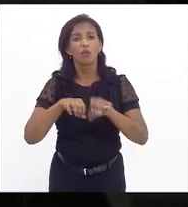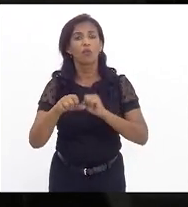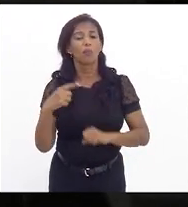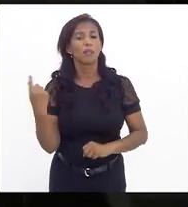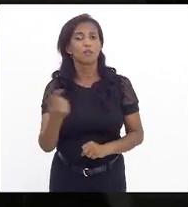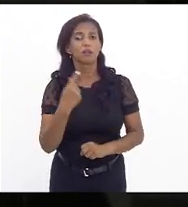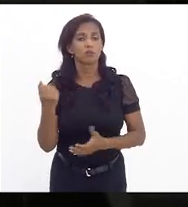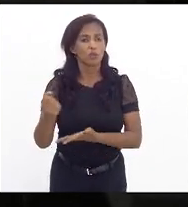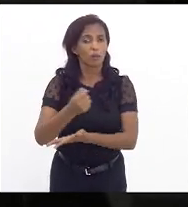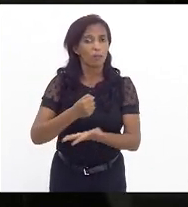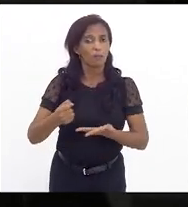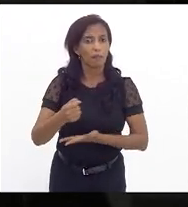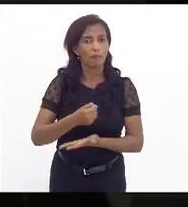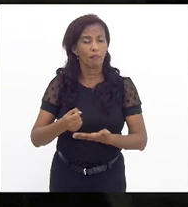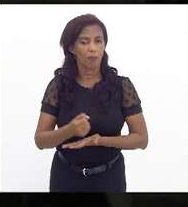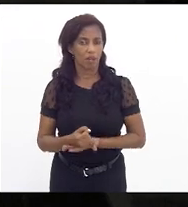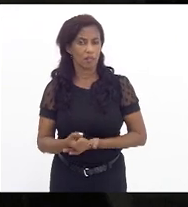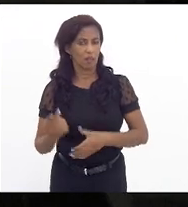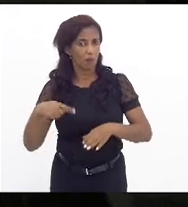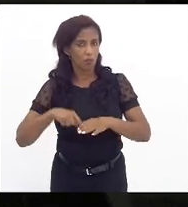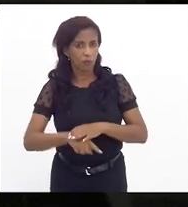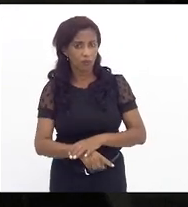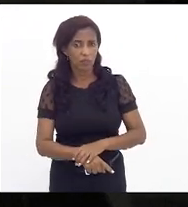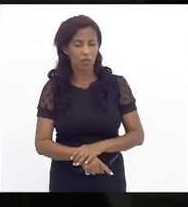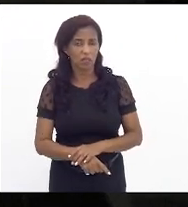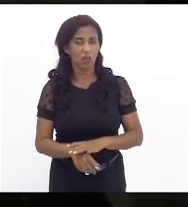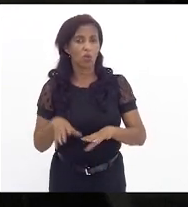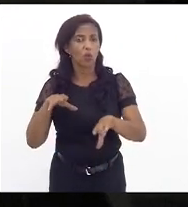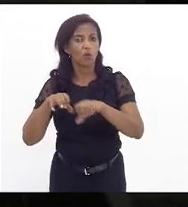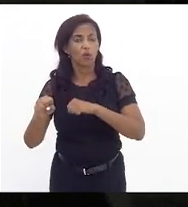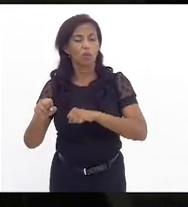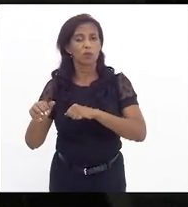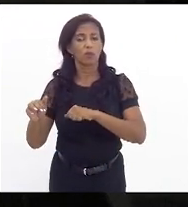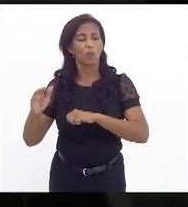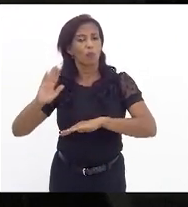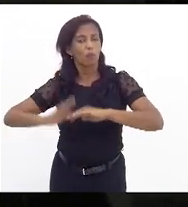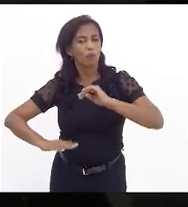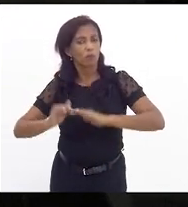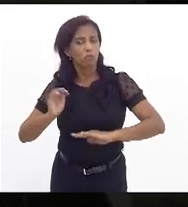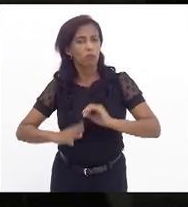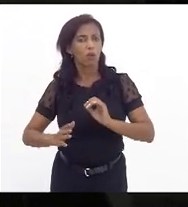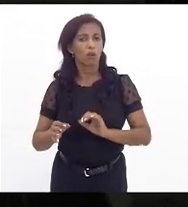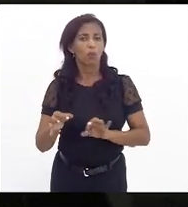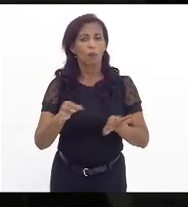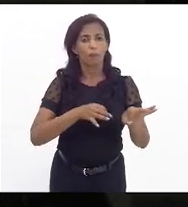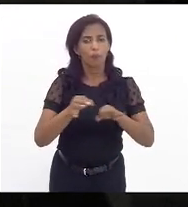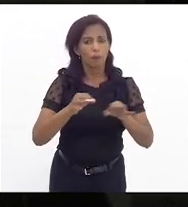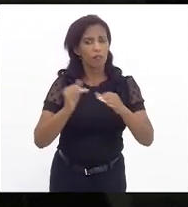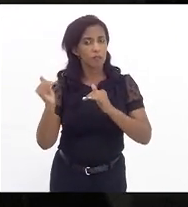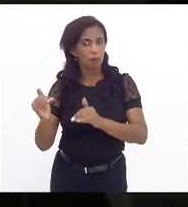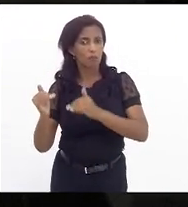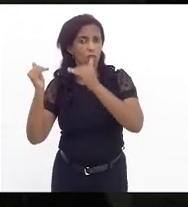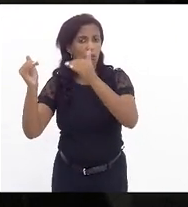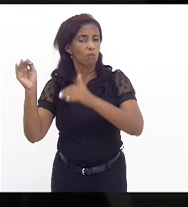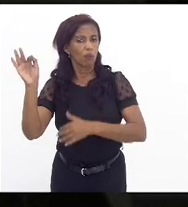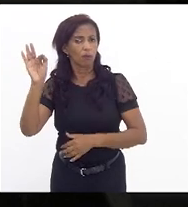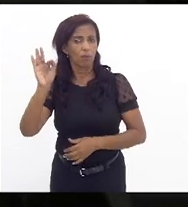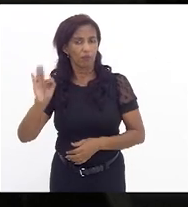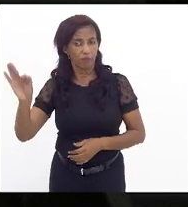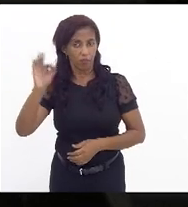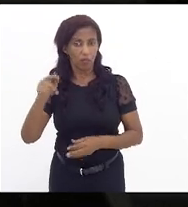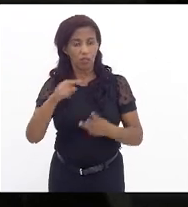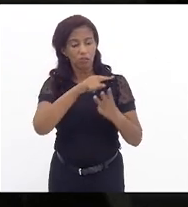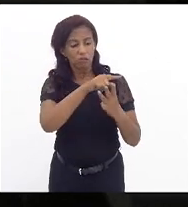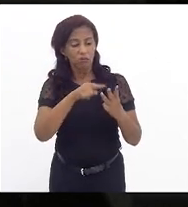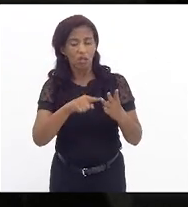geral, básica, aprofundada, como formação profissionalizante, como preparação para o ensino superior, porque, em geral, esses são os